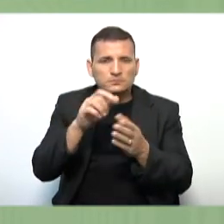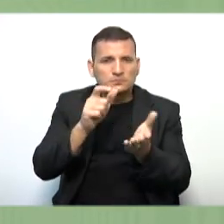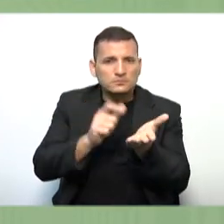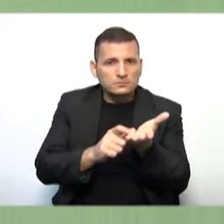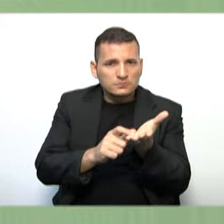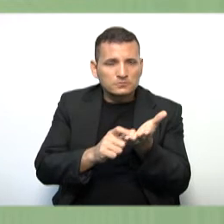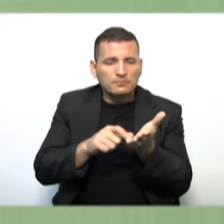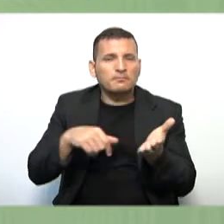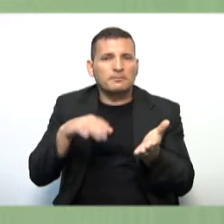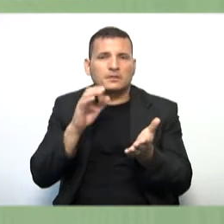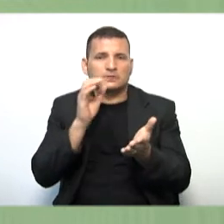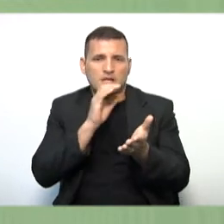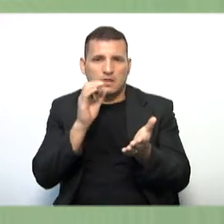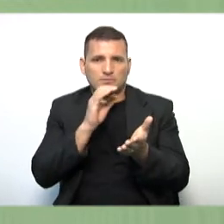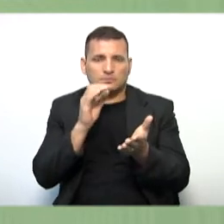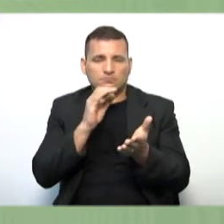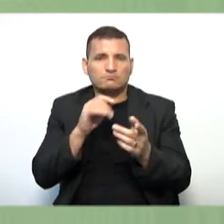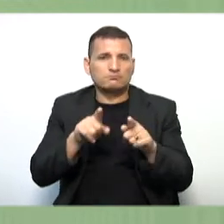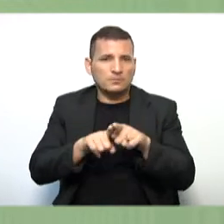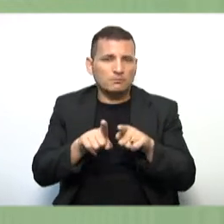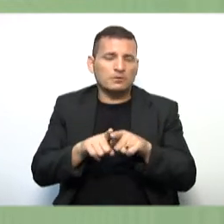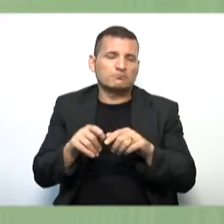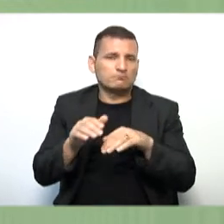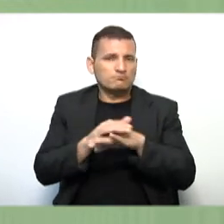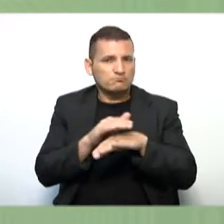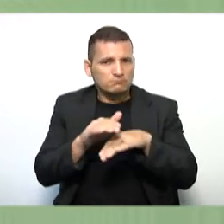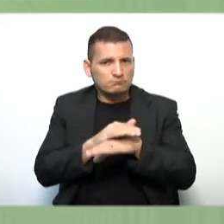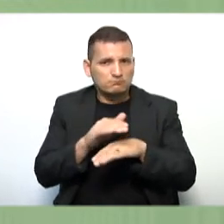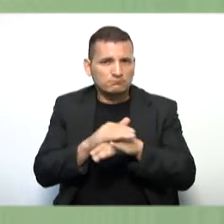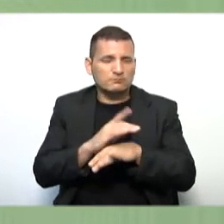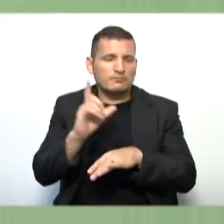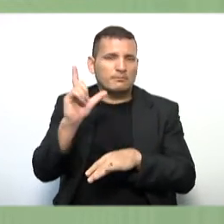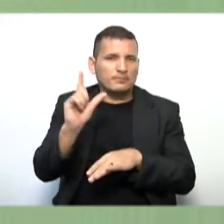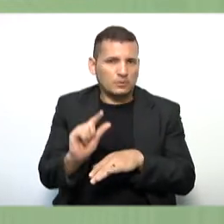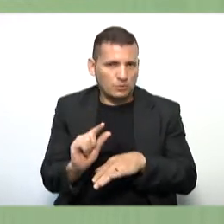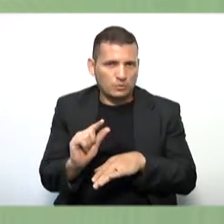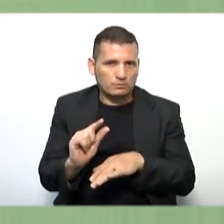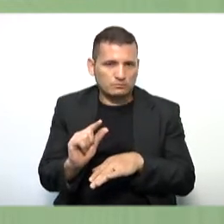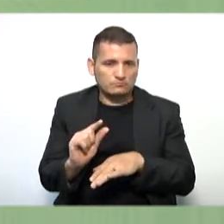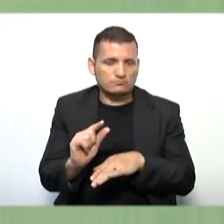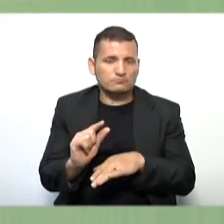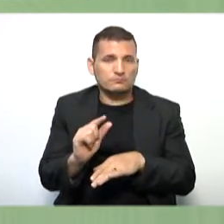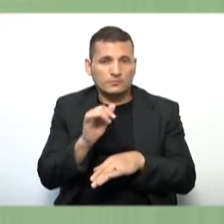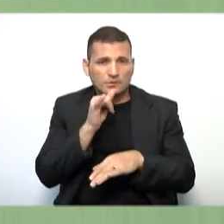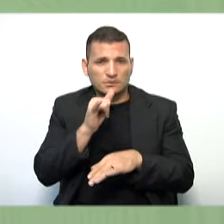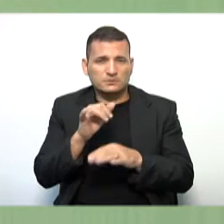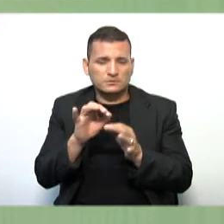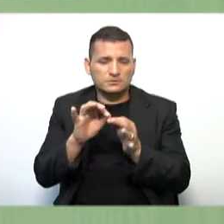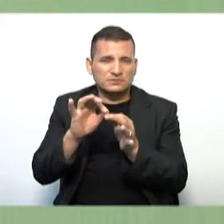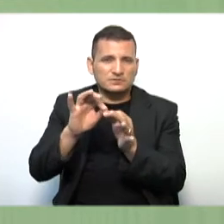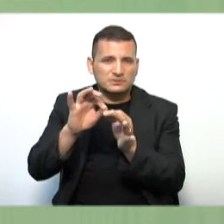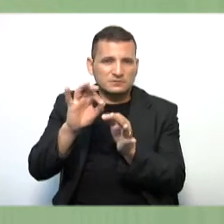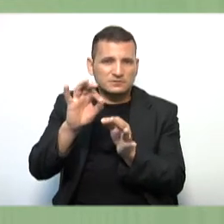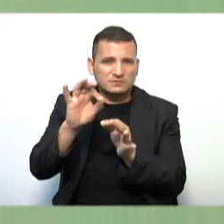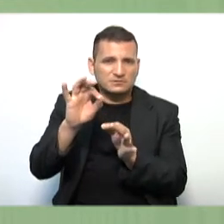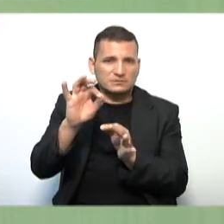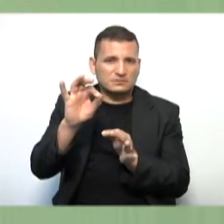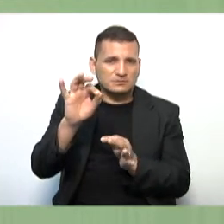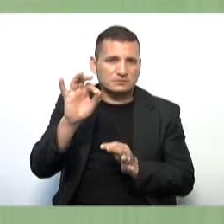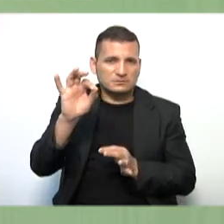é. Entretanto, a capacidade de armazenamento é um pouco menor, né? E quanto mais distante, mais próximo de nós